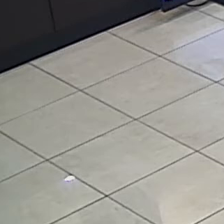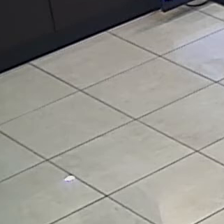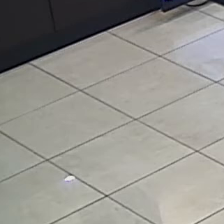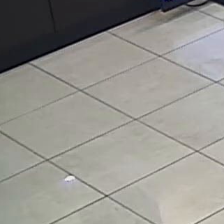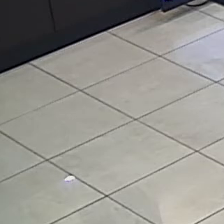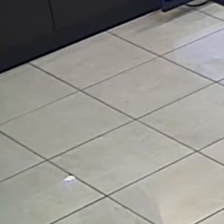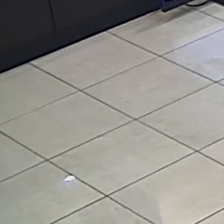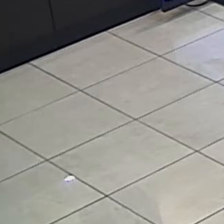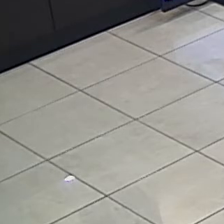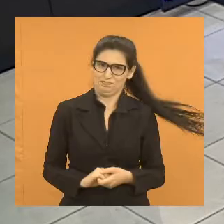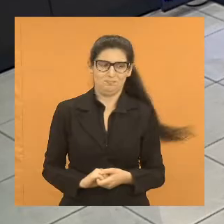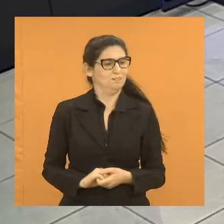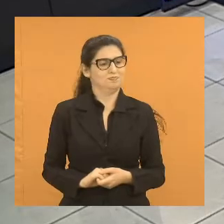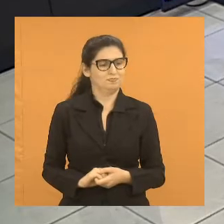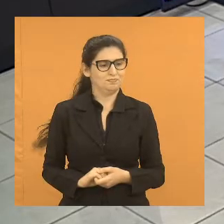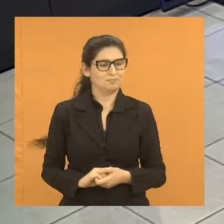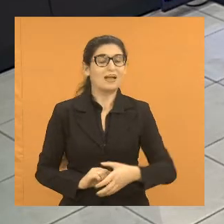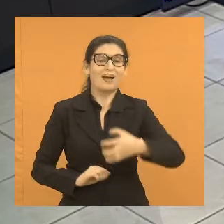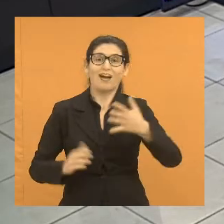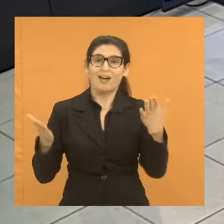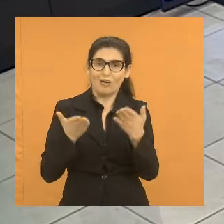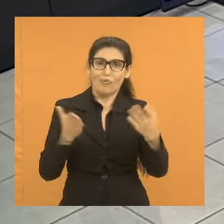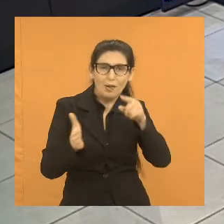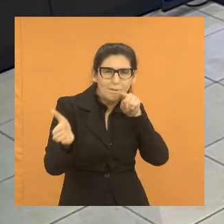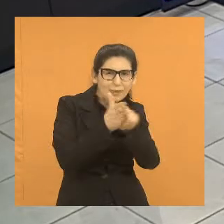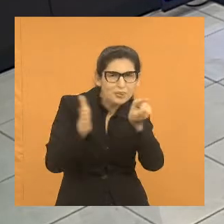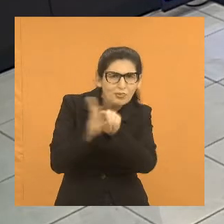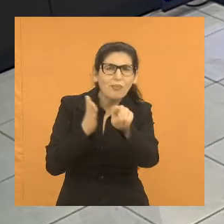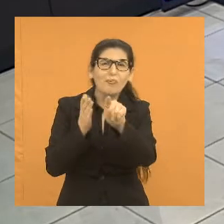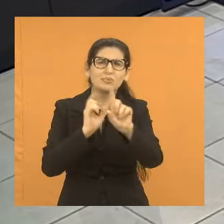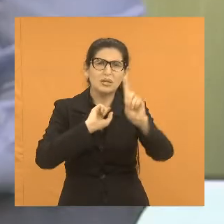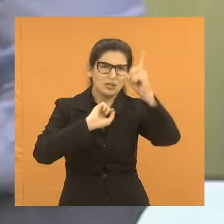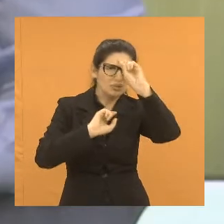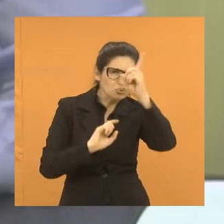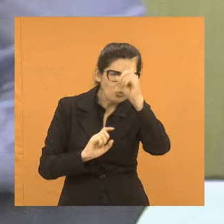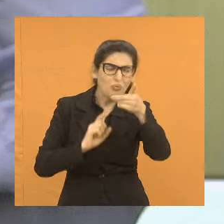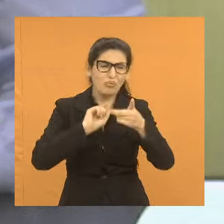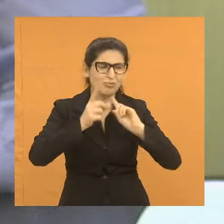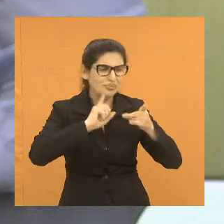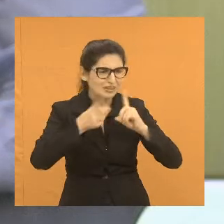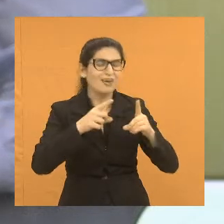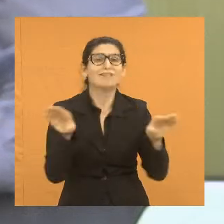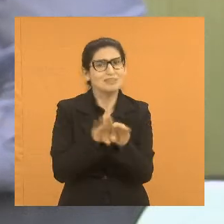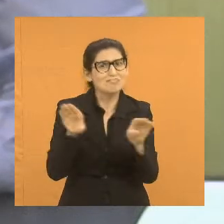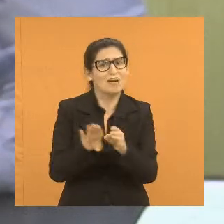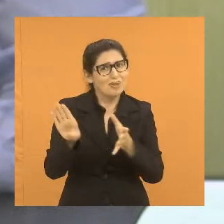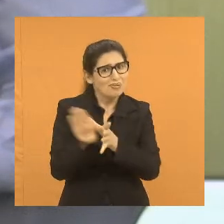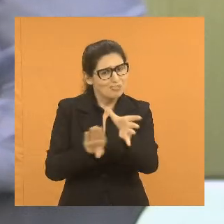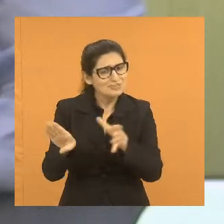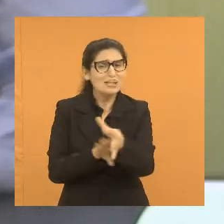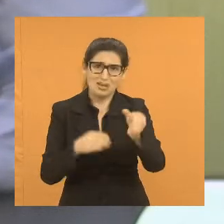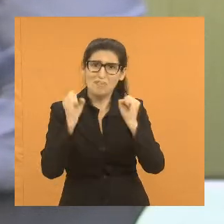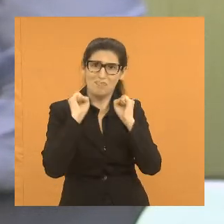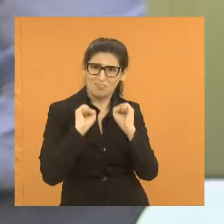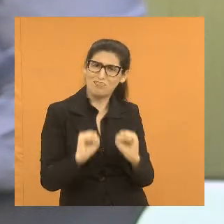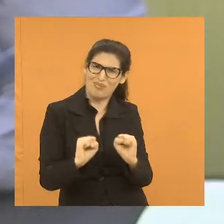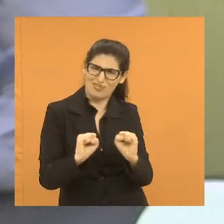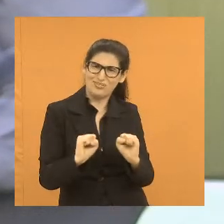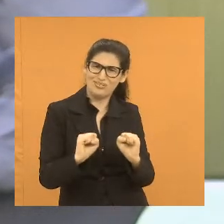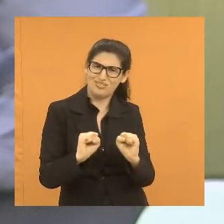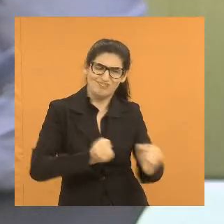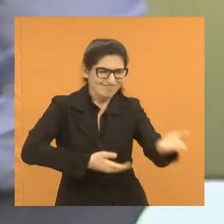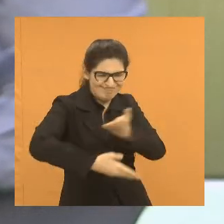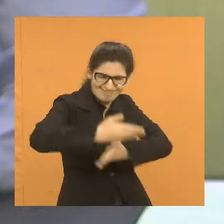Bom, agora passa a parte das perguntas, dúvidas, sugestões. Estamos atentos